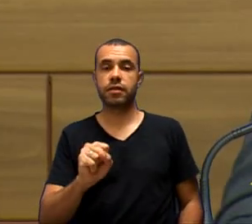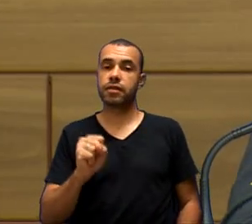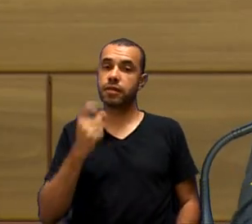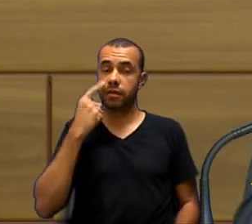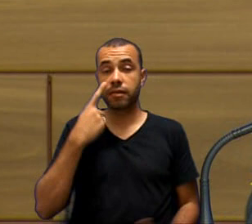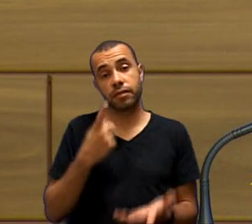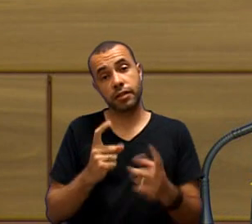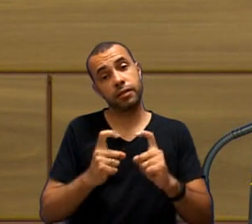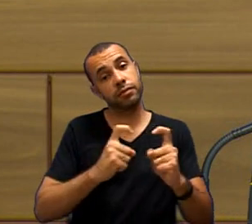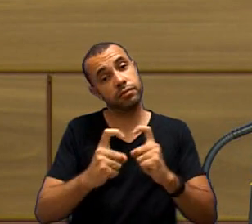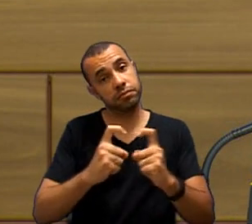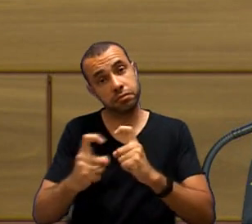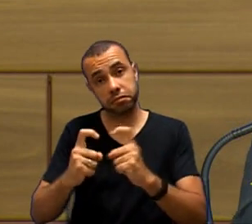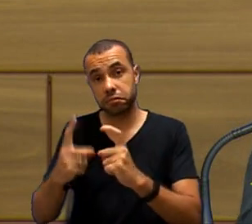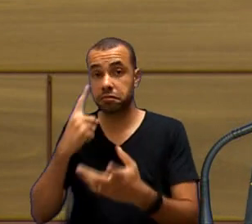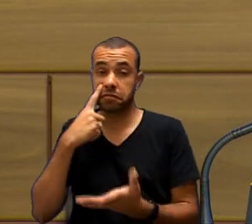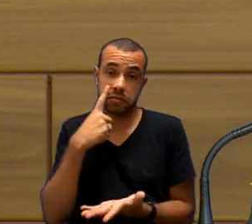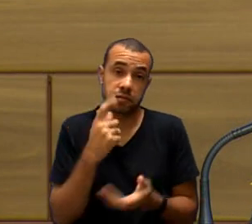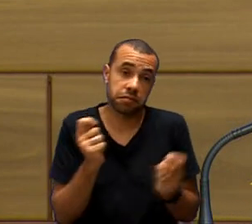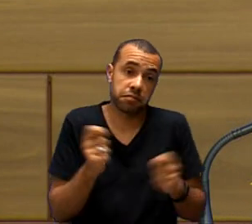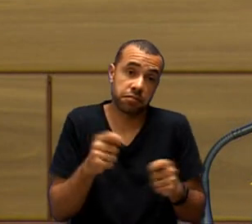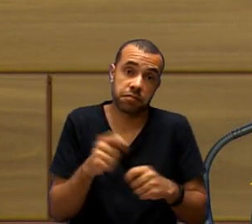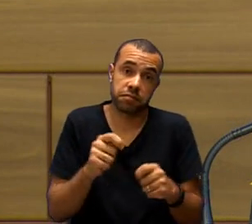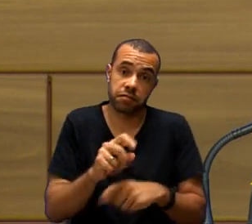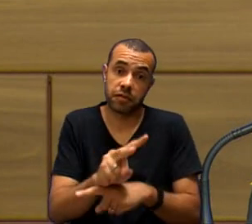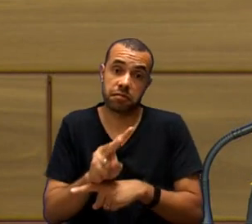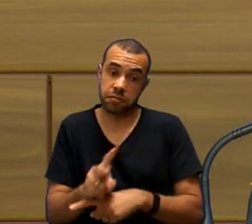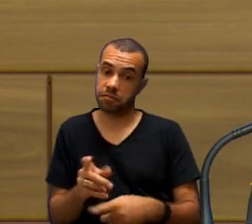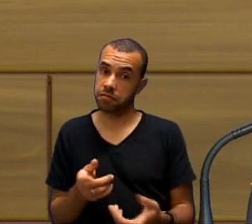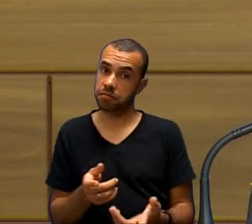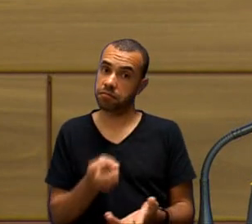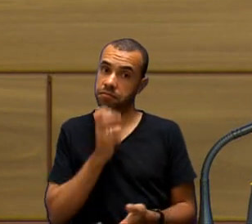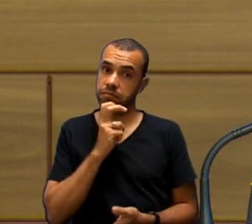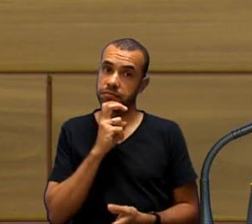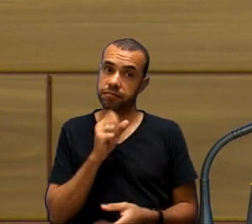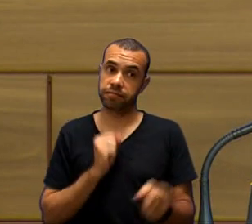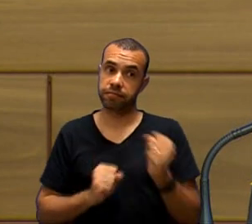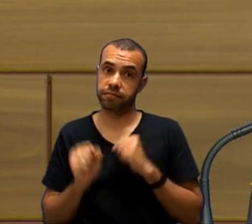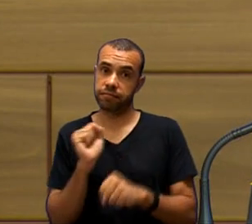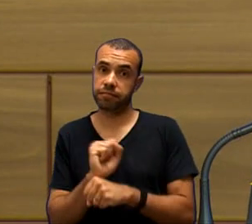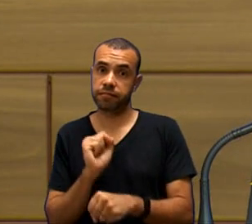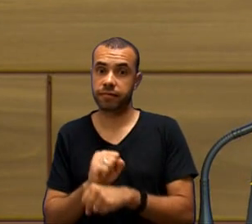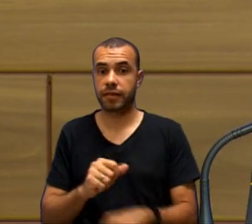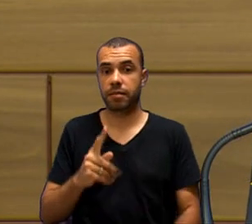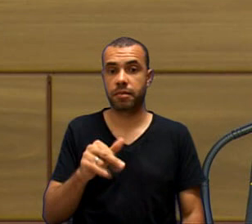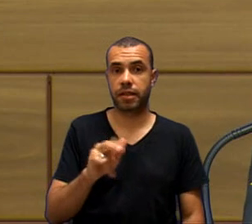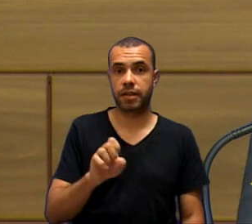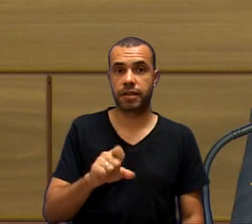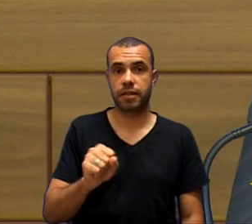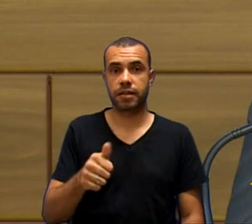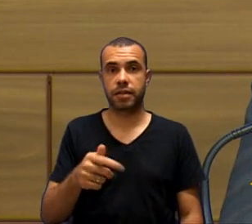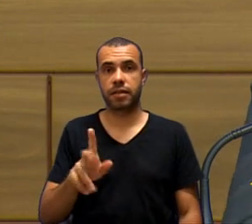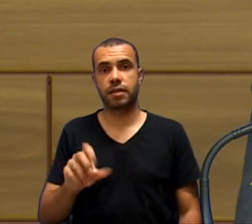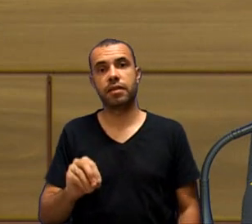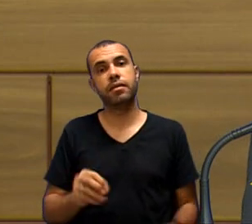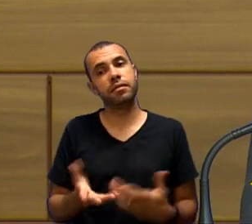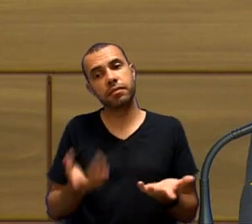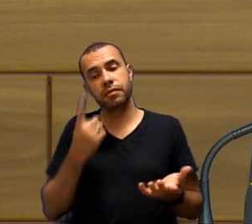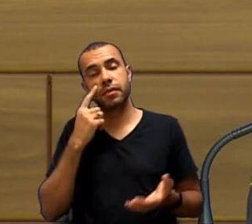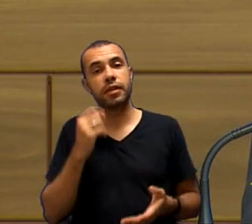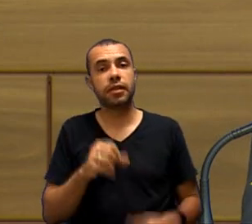que isso venha alguma coisa assim para Sorocaba, né? Que é do pré-sal, se eu não estou enganado, né? Que eles estão discutindo